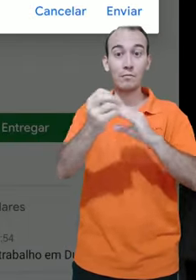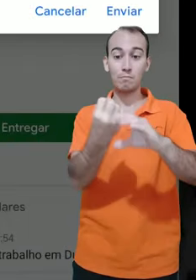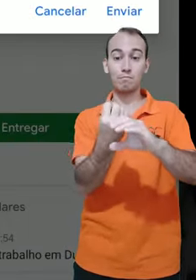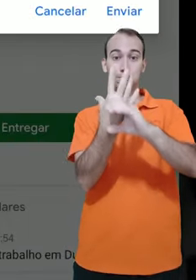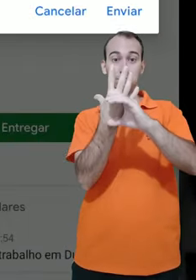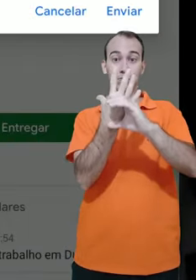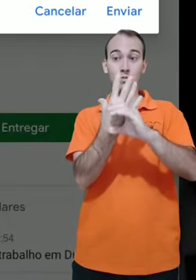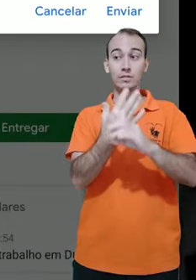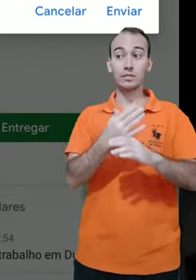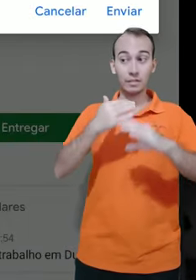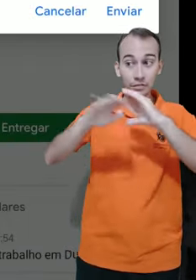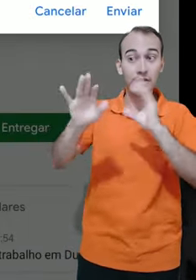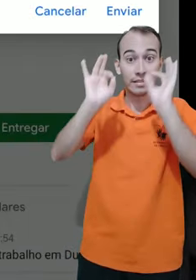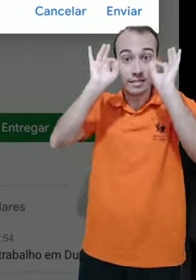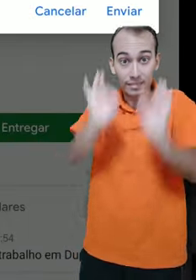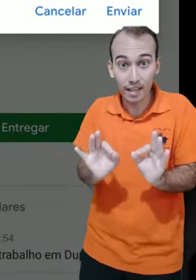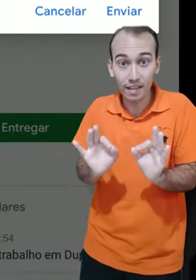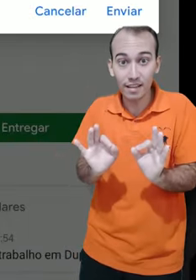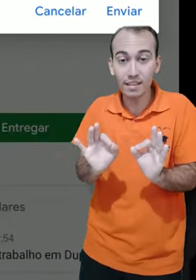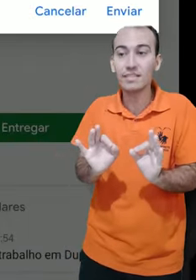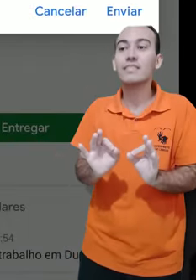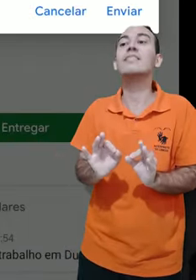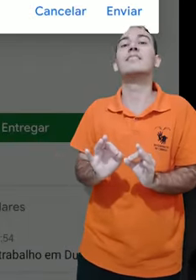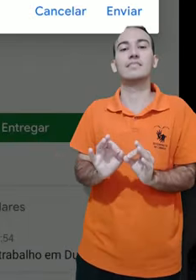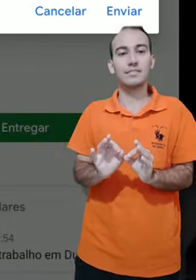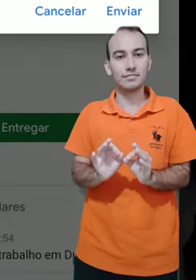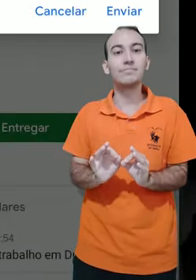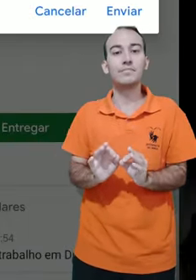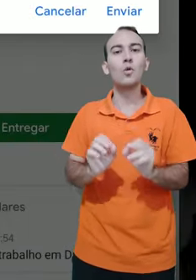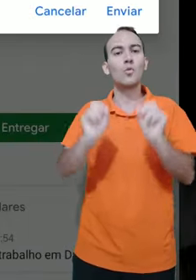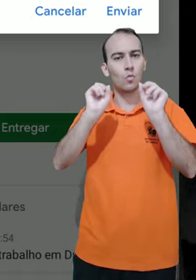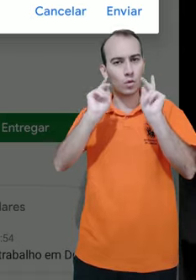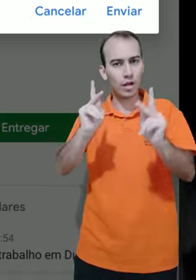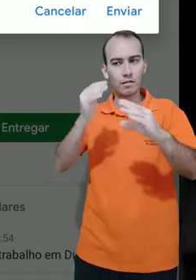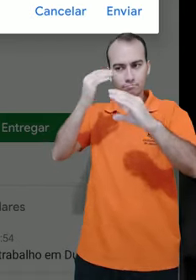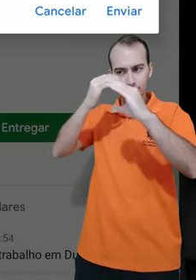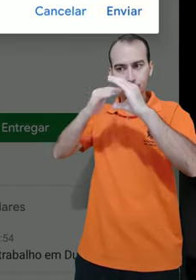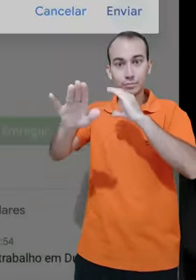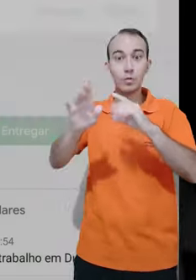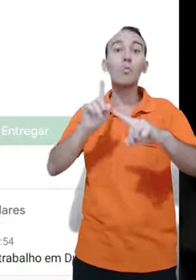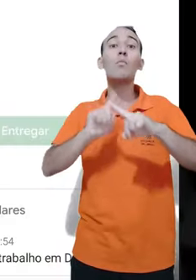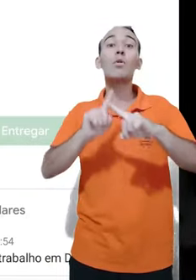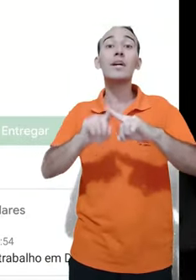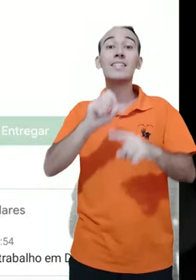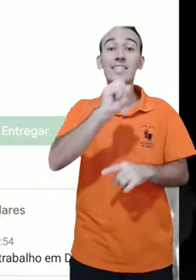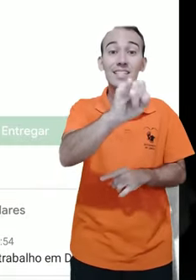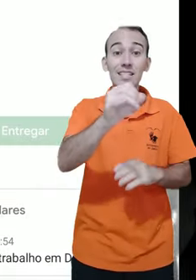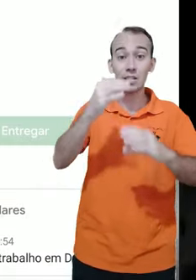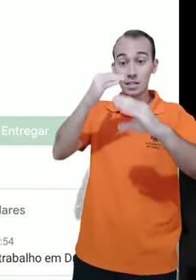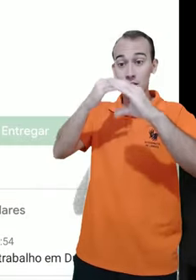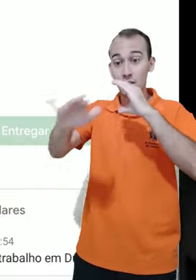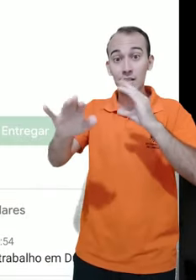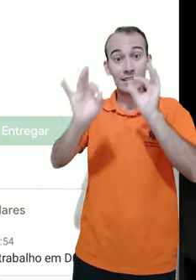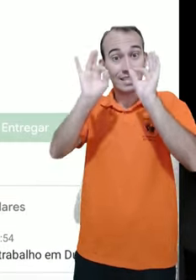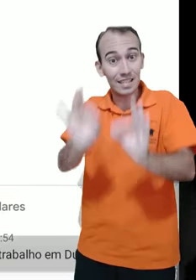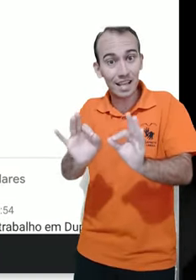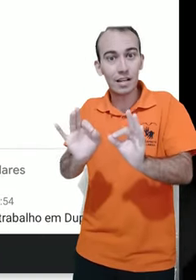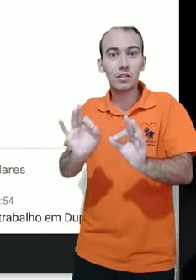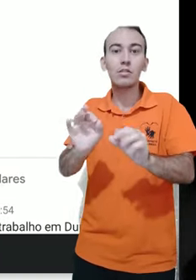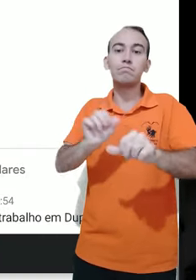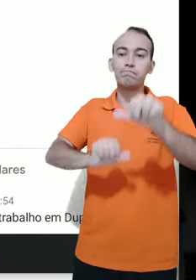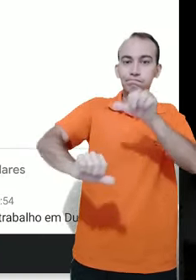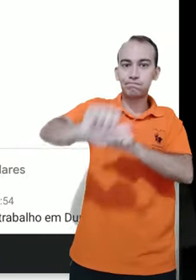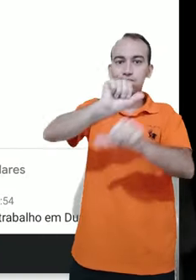ao clicar você será notificado como a janela pop-up confirmando o envio e explicando que após a entrega Não será possível